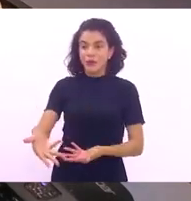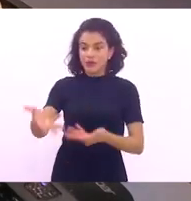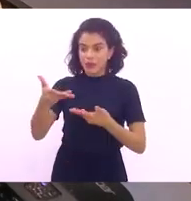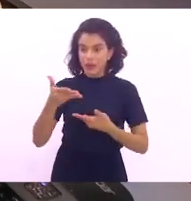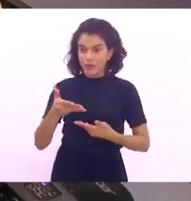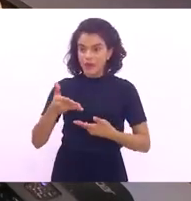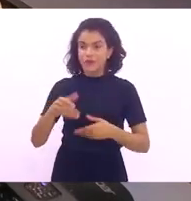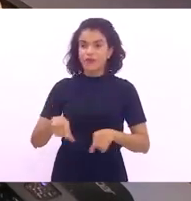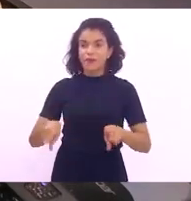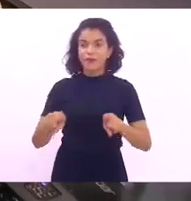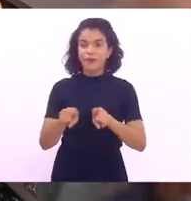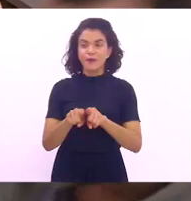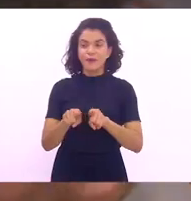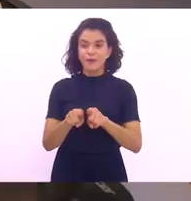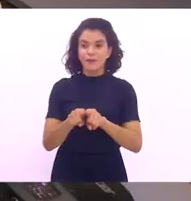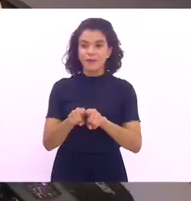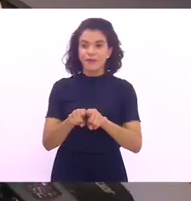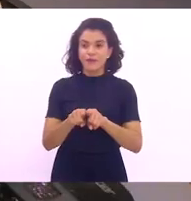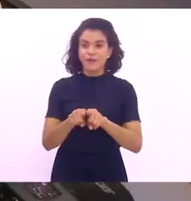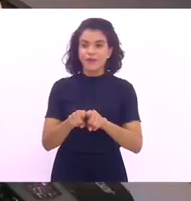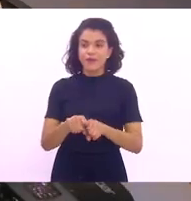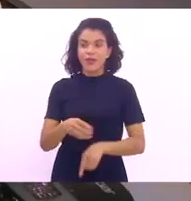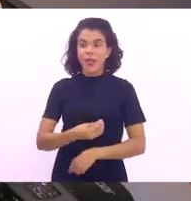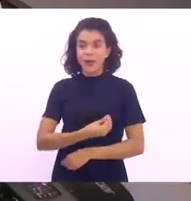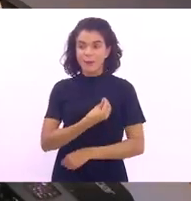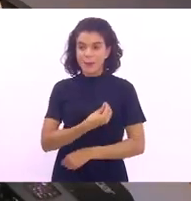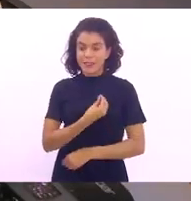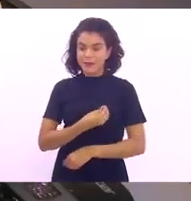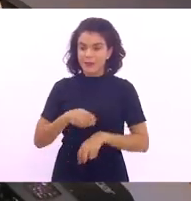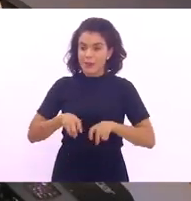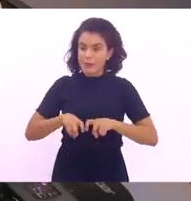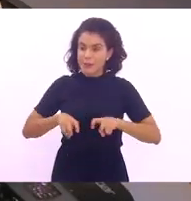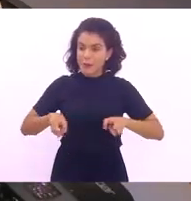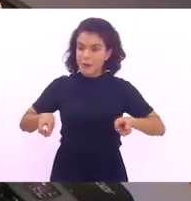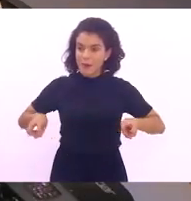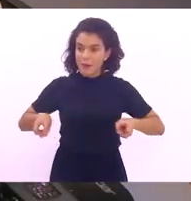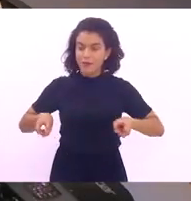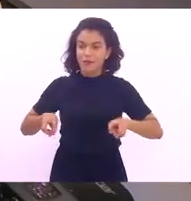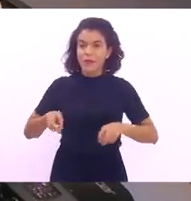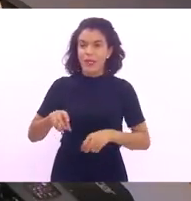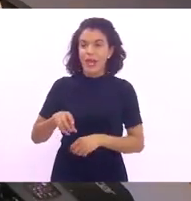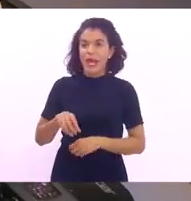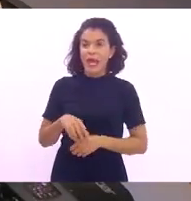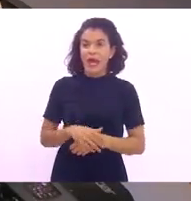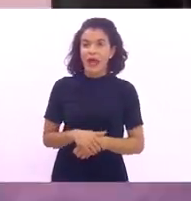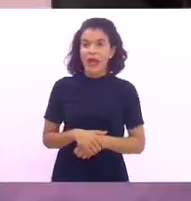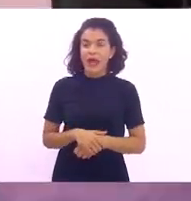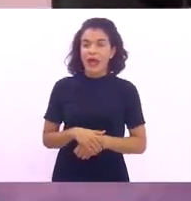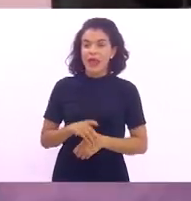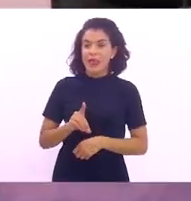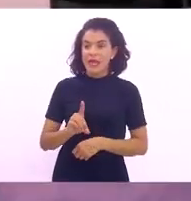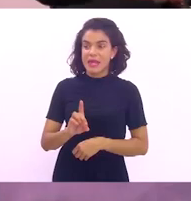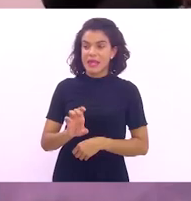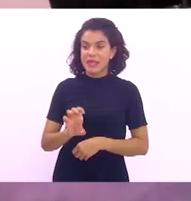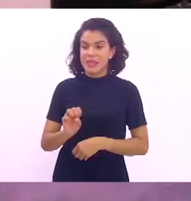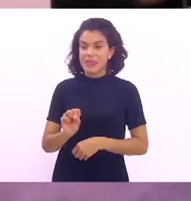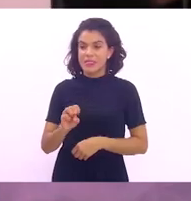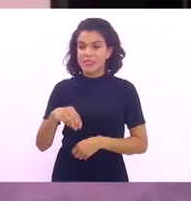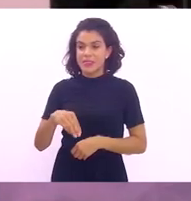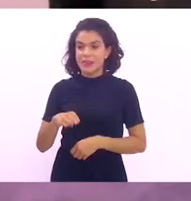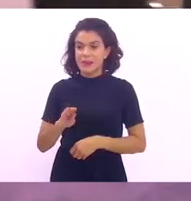também a participar da nossa mesa excelentíssima senhora desembargadora Adriana Ramos de Melo